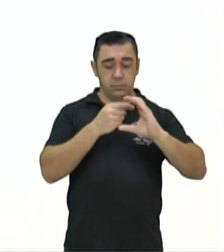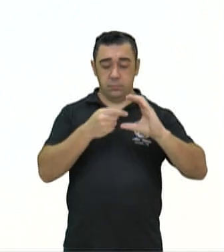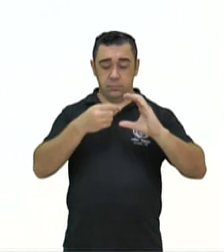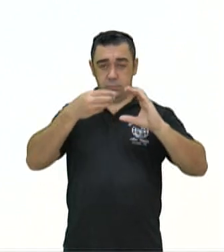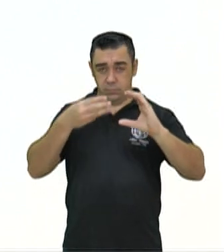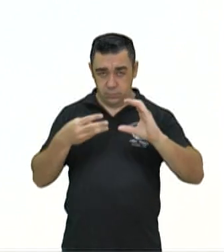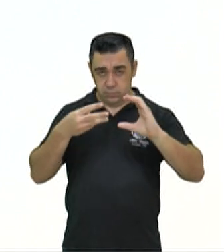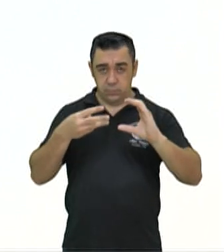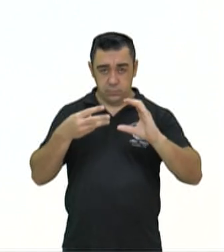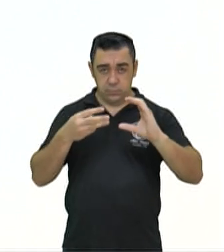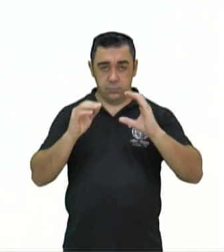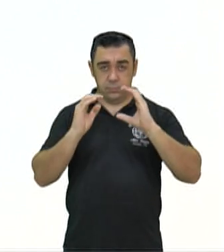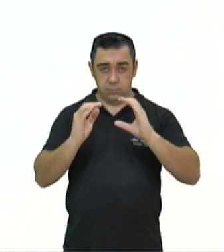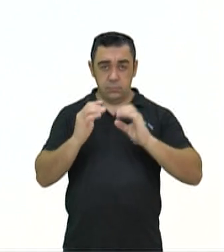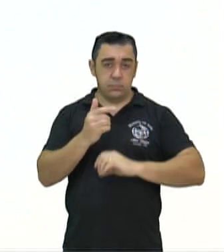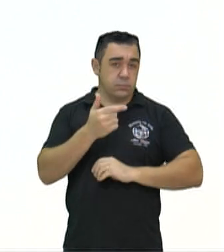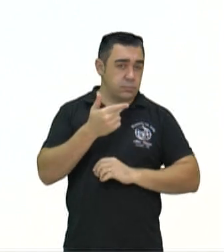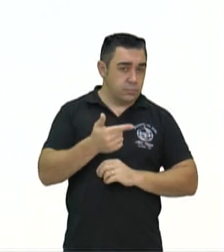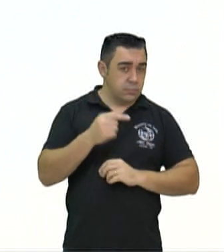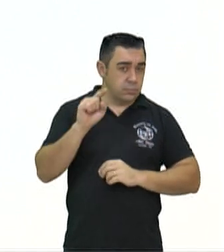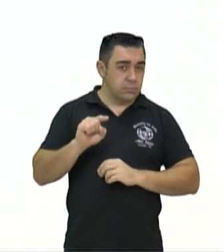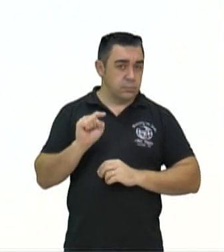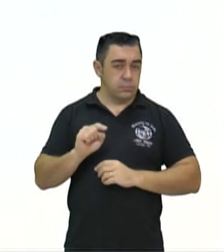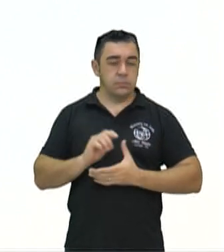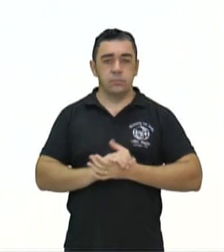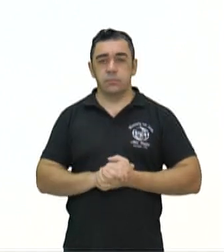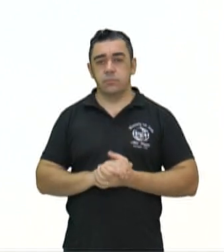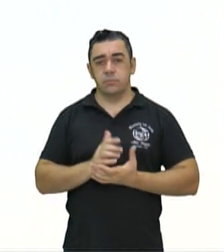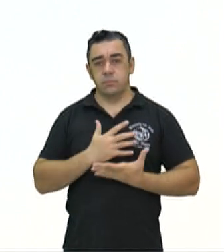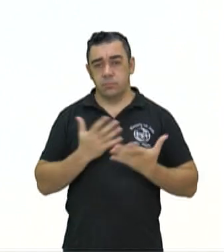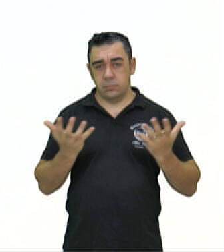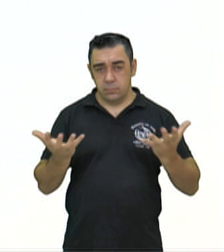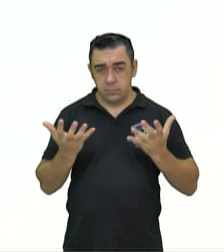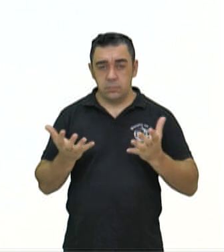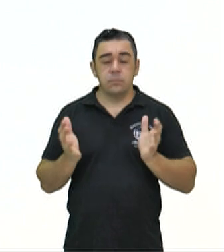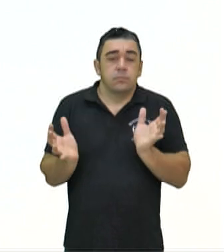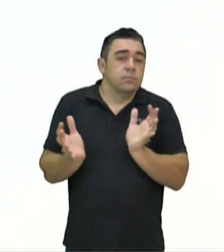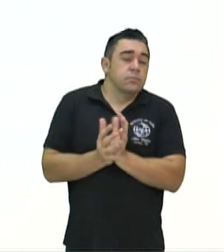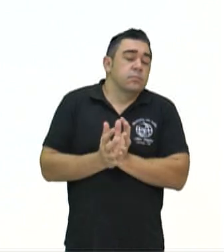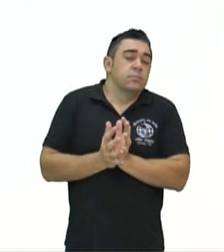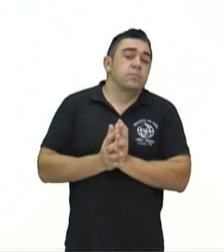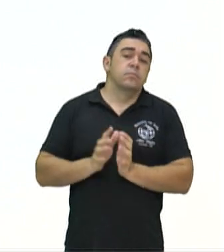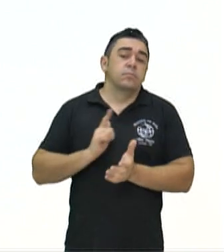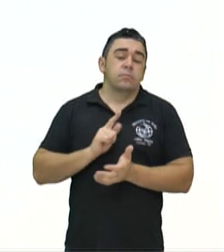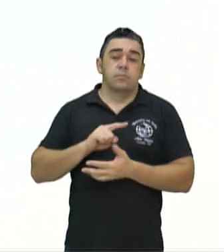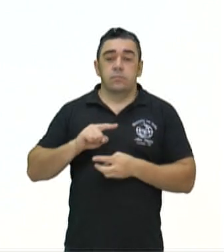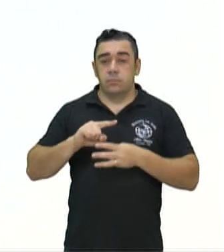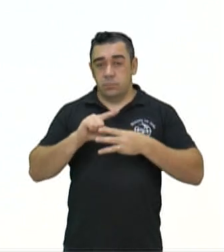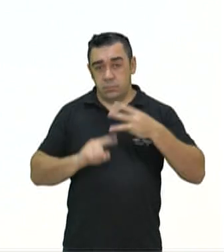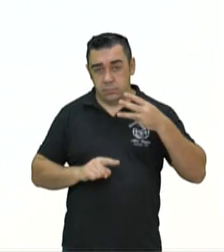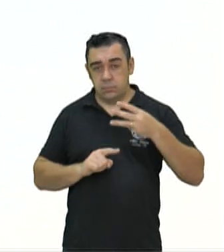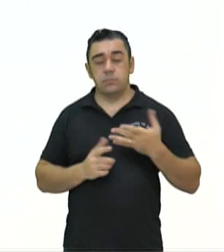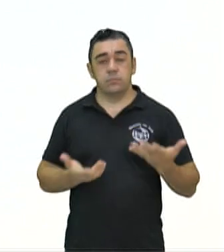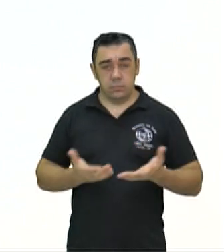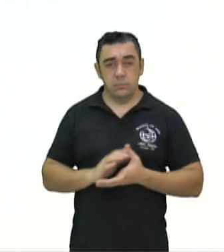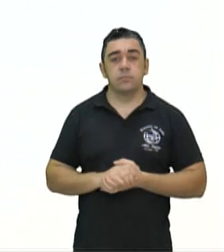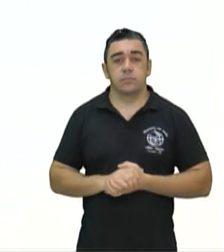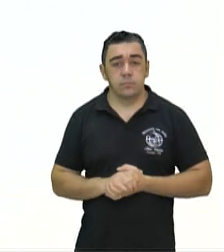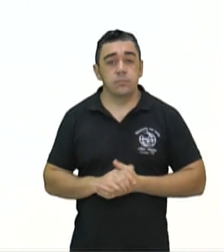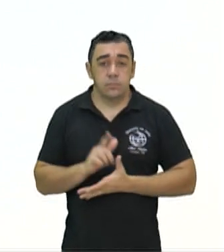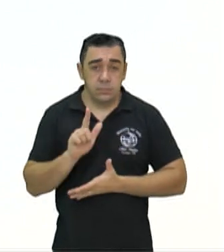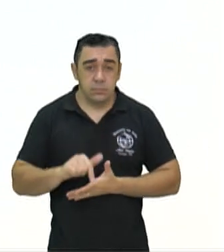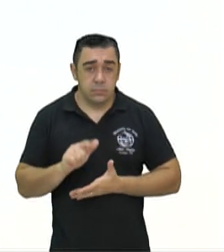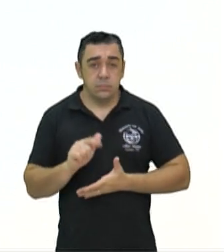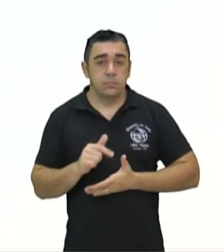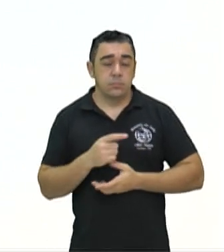quero distribuí-los em 3 grupos. Eu quero formar números de 3 algarismos, então quero